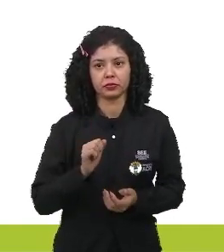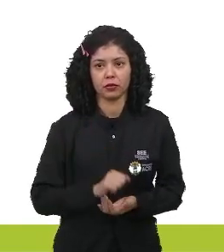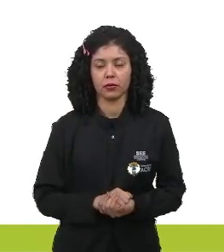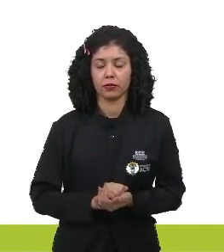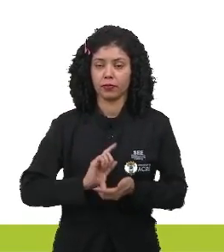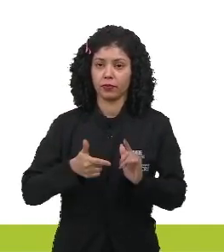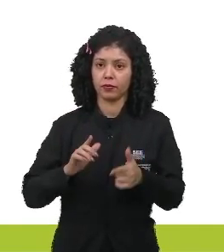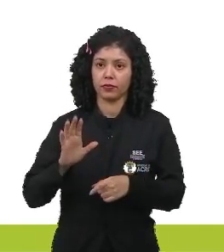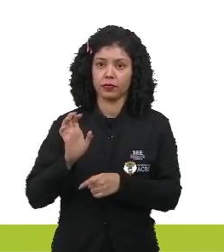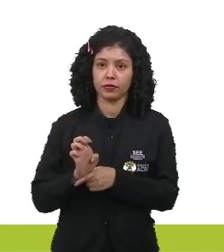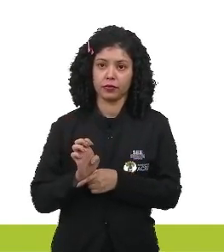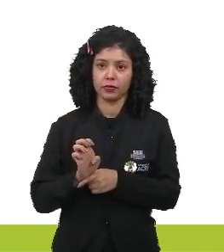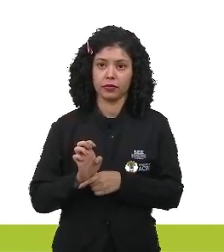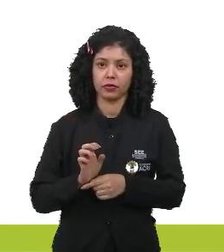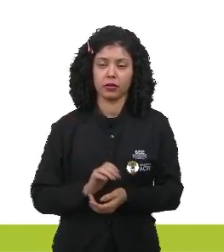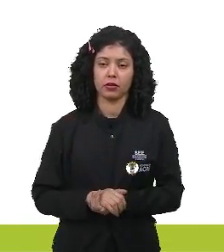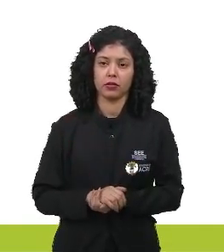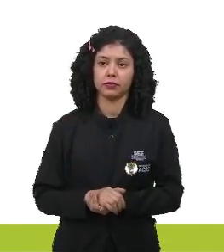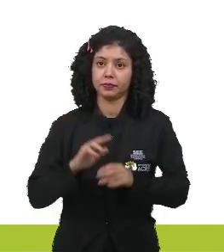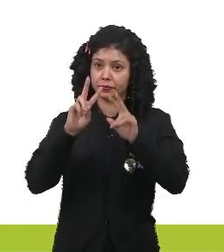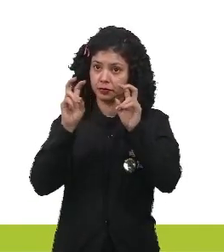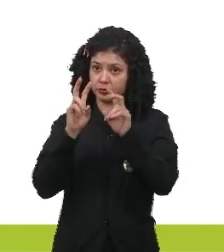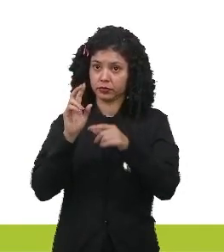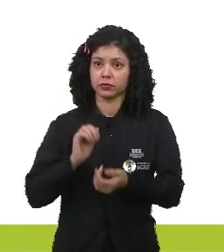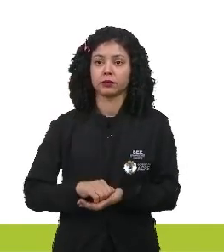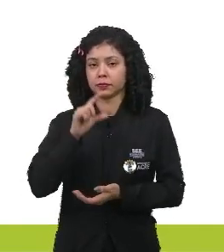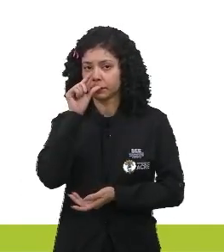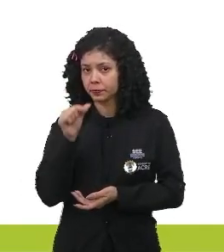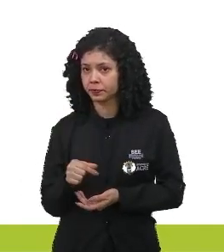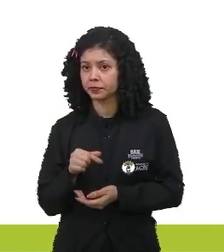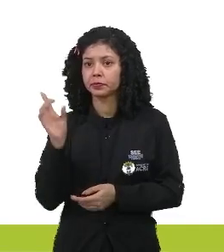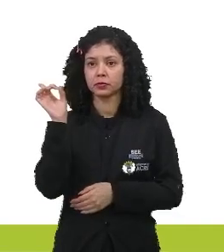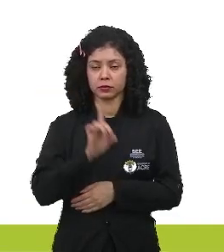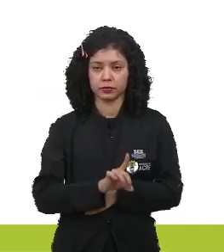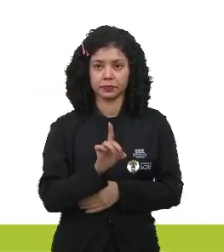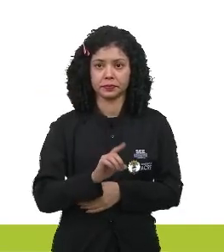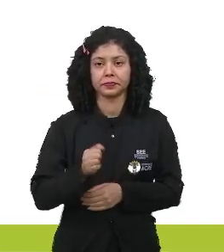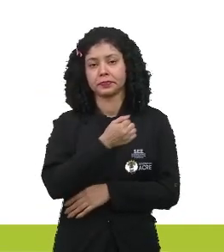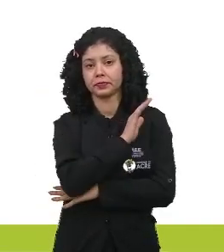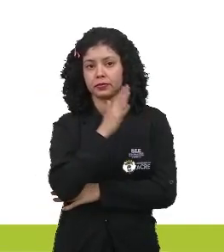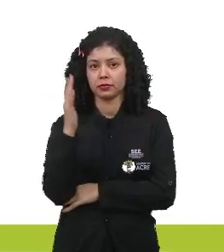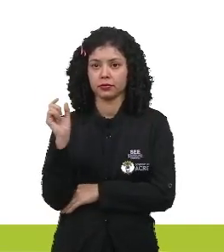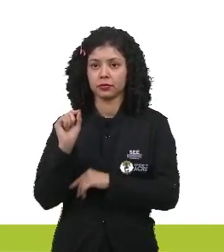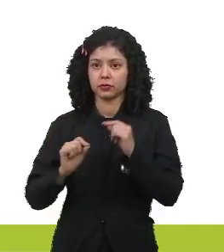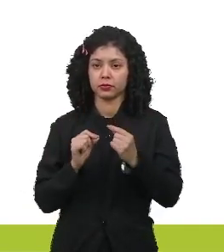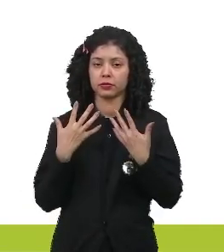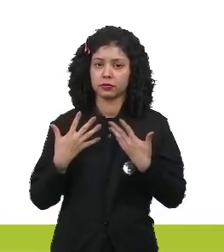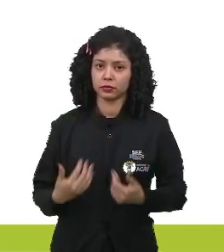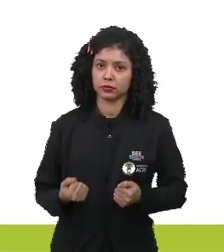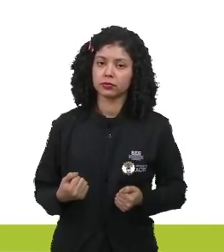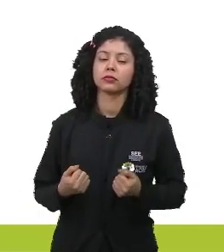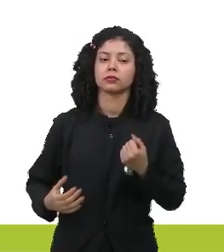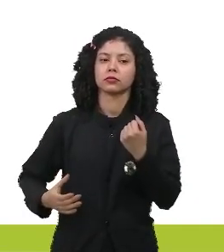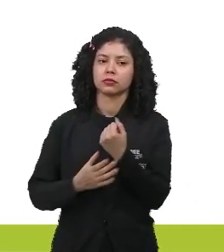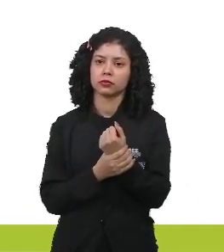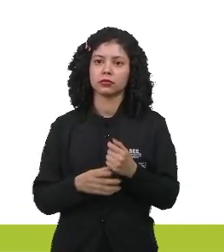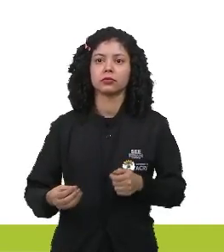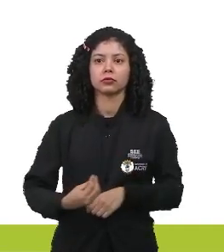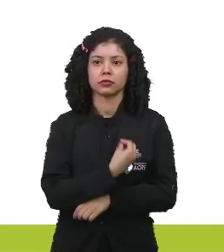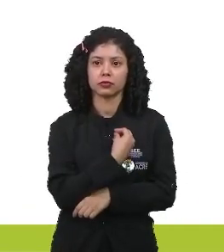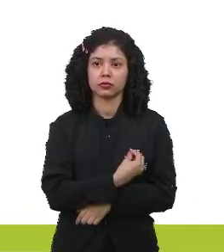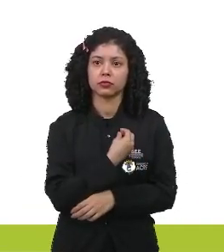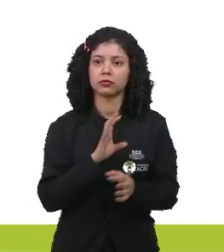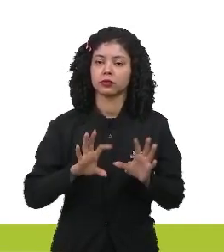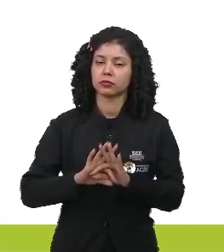resposta correta quando se trata de John Locke os direitos naturais a serem assegurados são vida